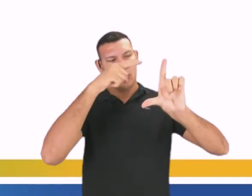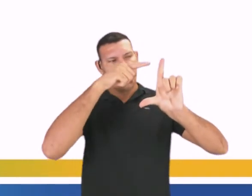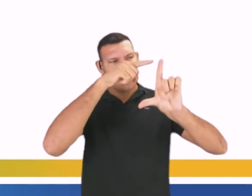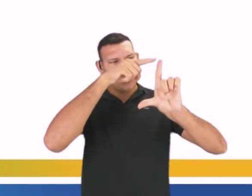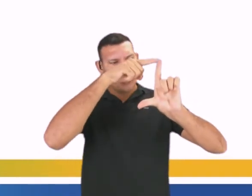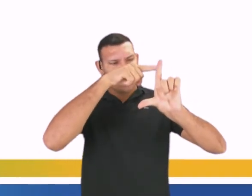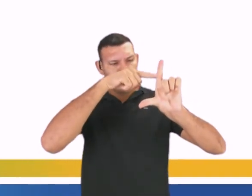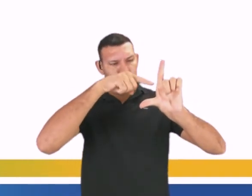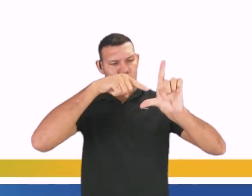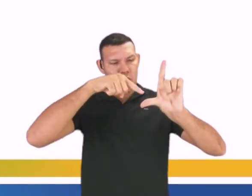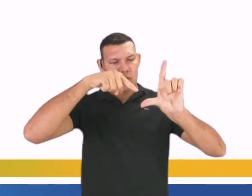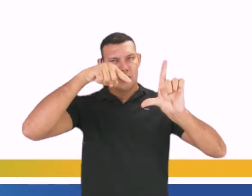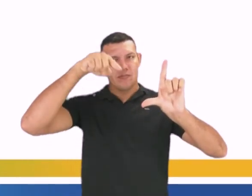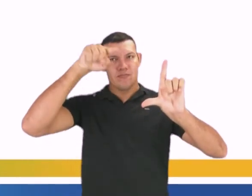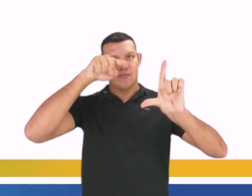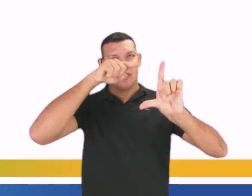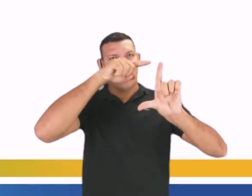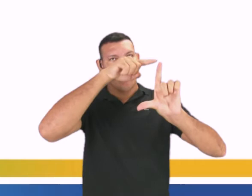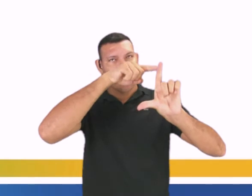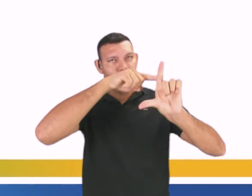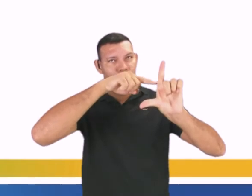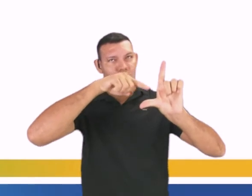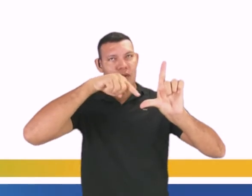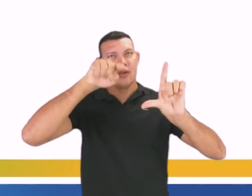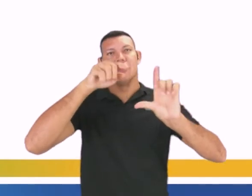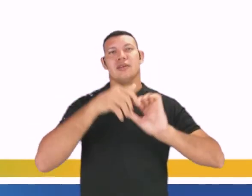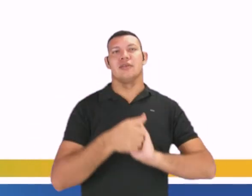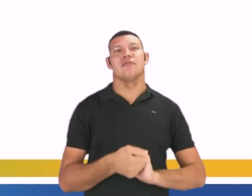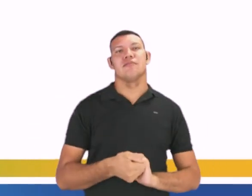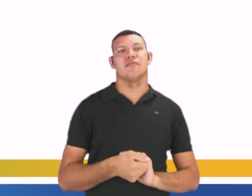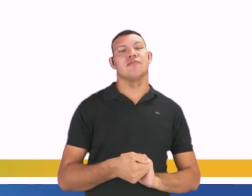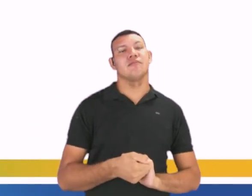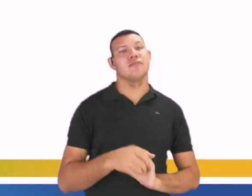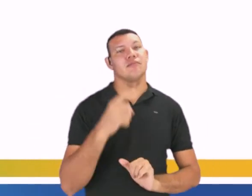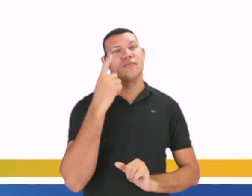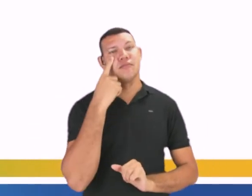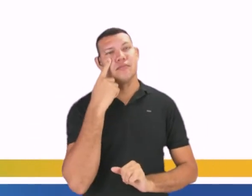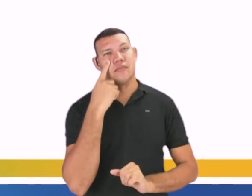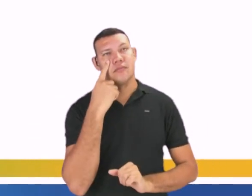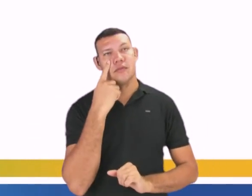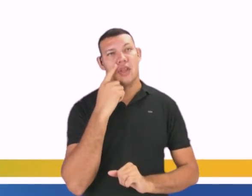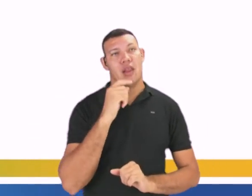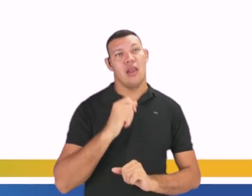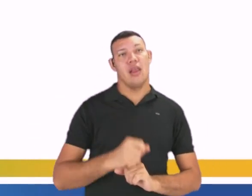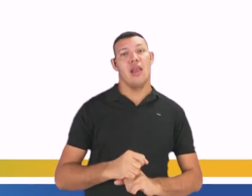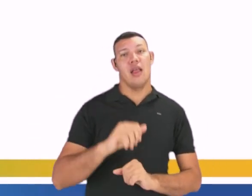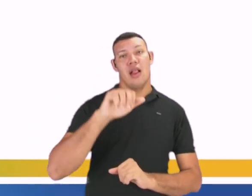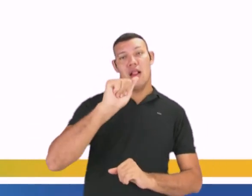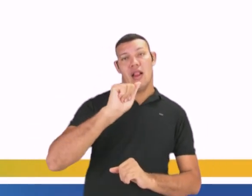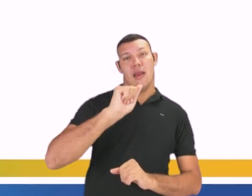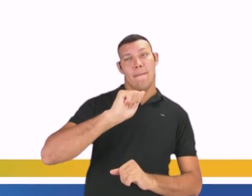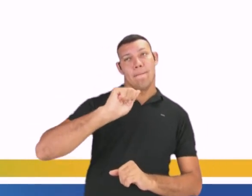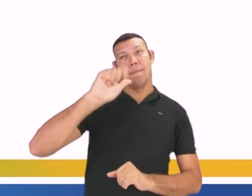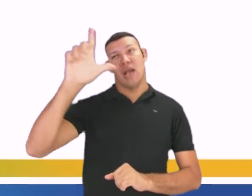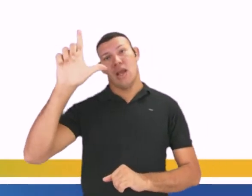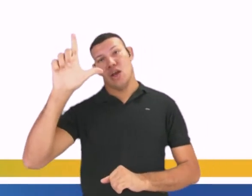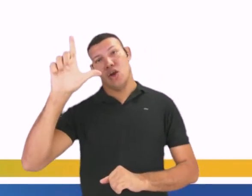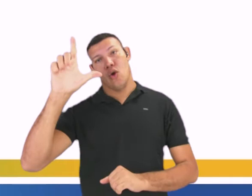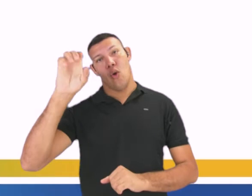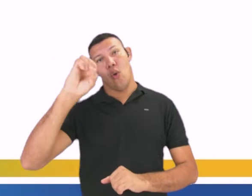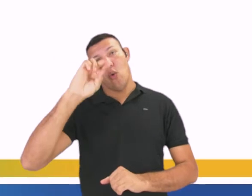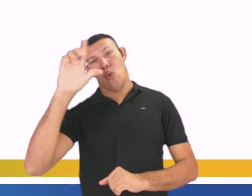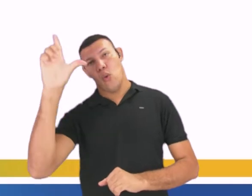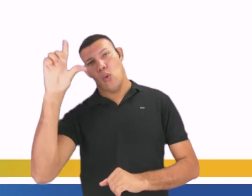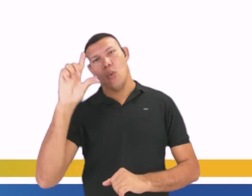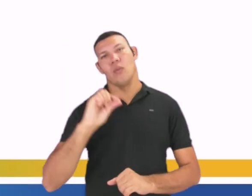característica. E aí nós temos a situação quando A é maior que zero e quando A é menor que zero. Tudo bem? O A, pessoal, ele